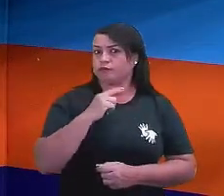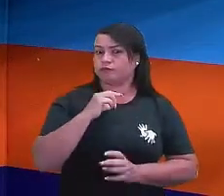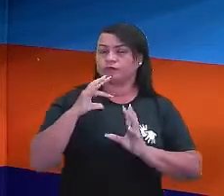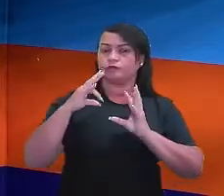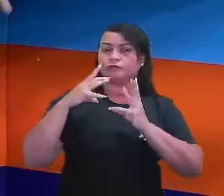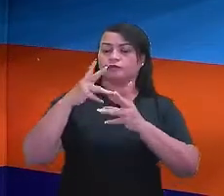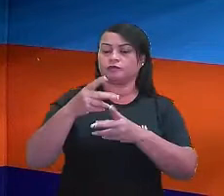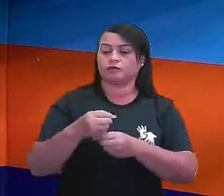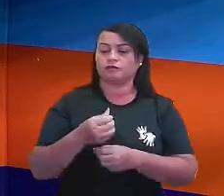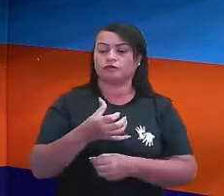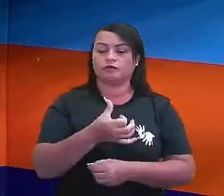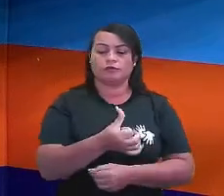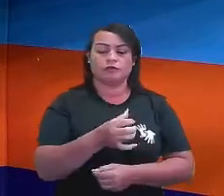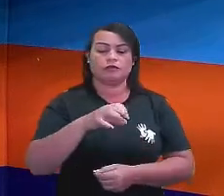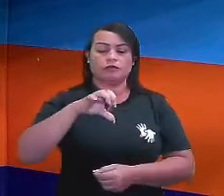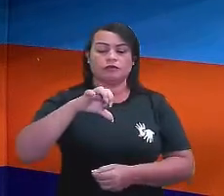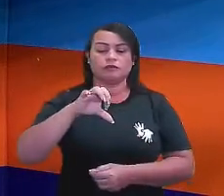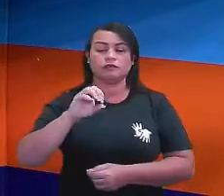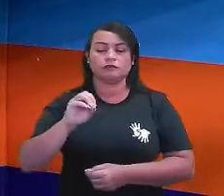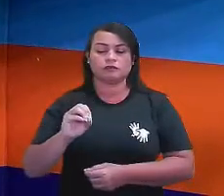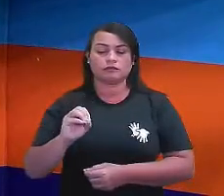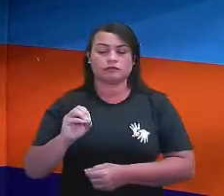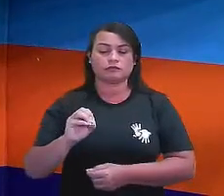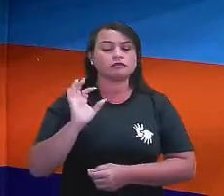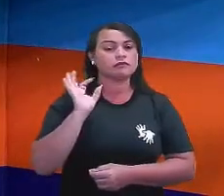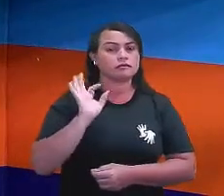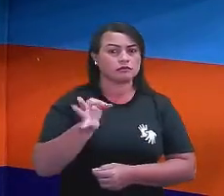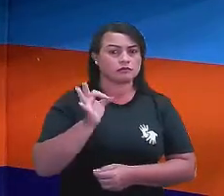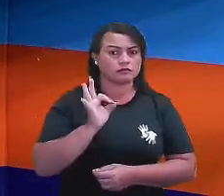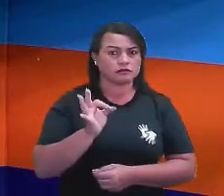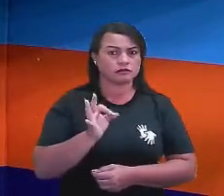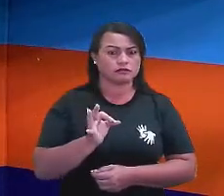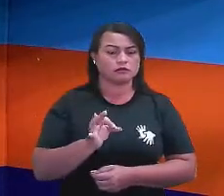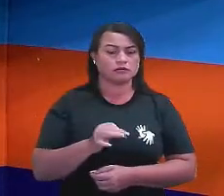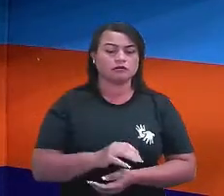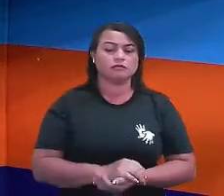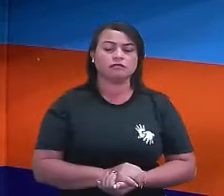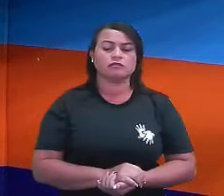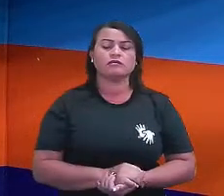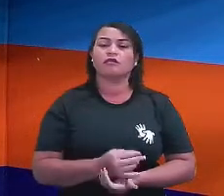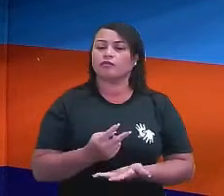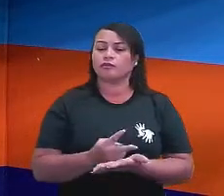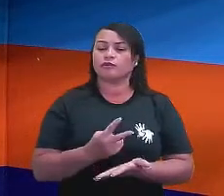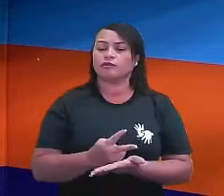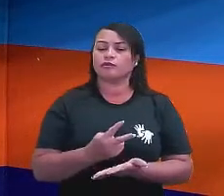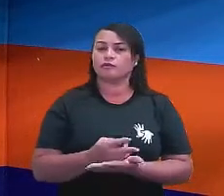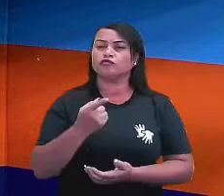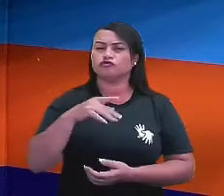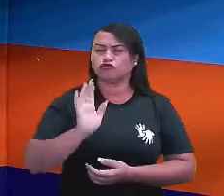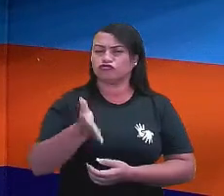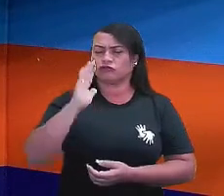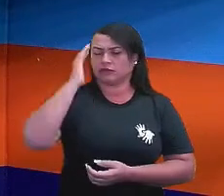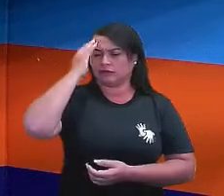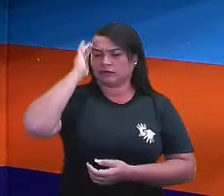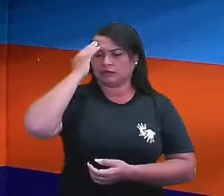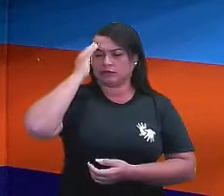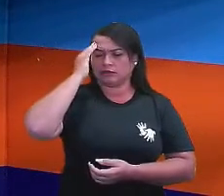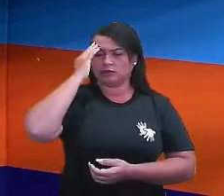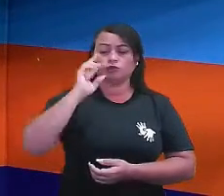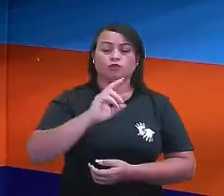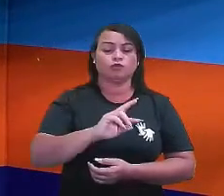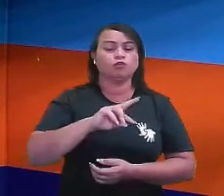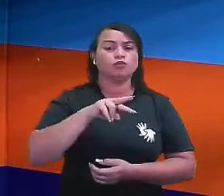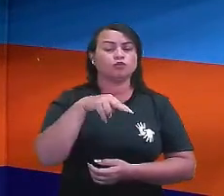ao todo? 690. Tá certo? Então, vamos continuar. Já entendemos, né?